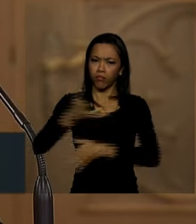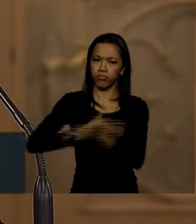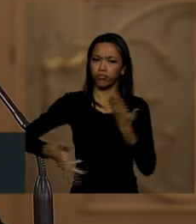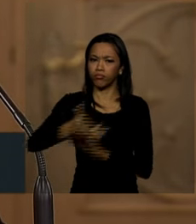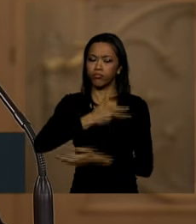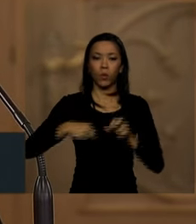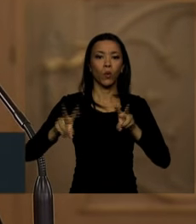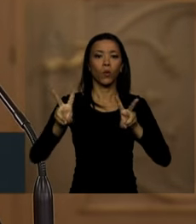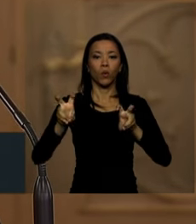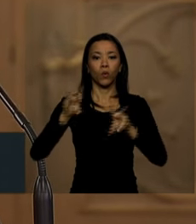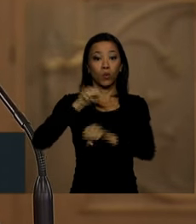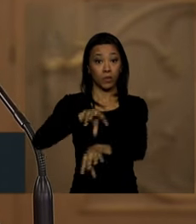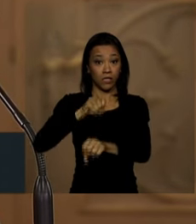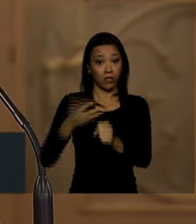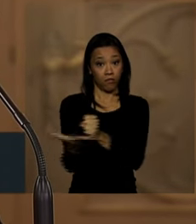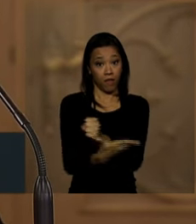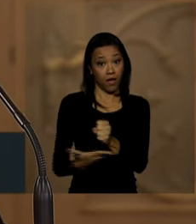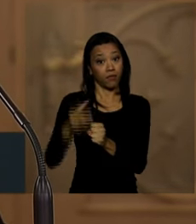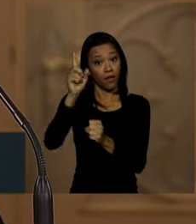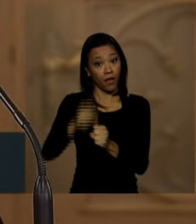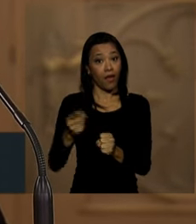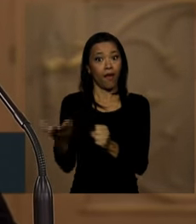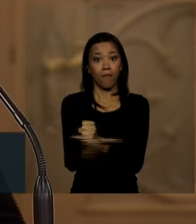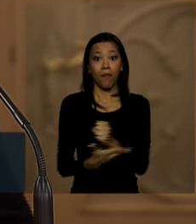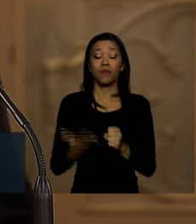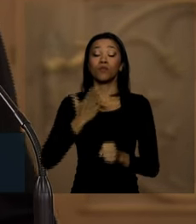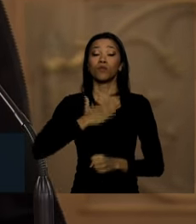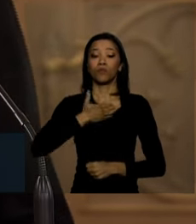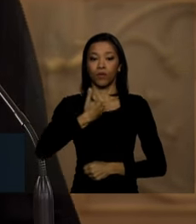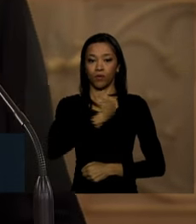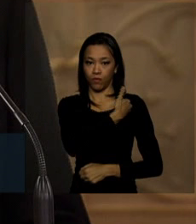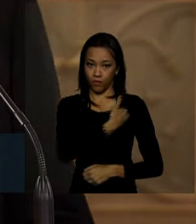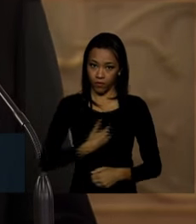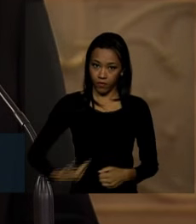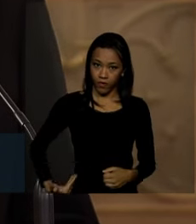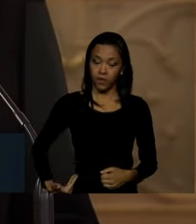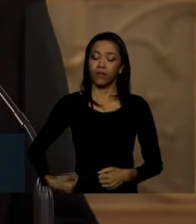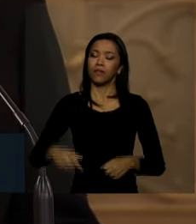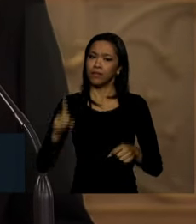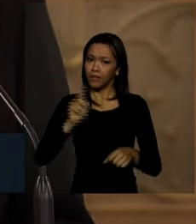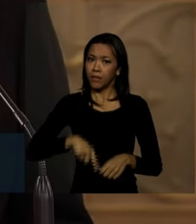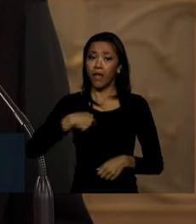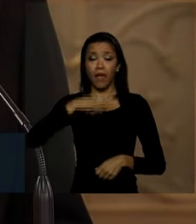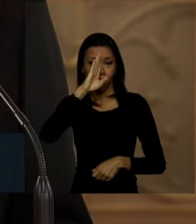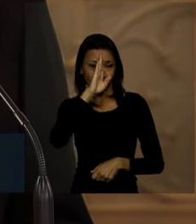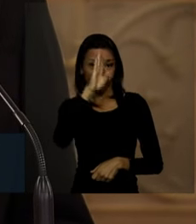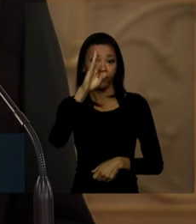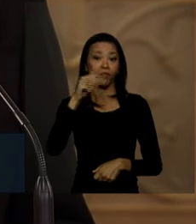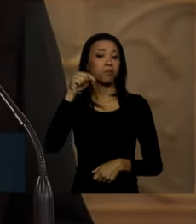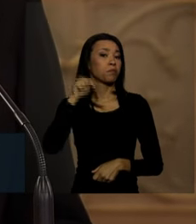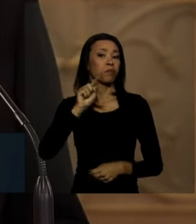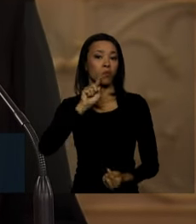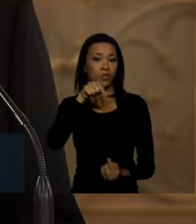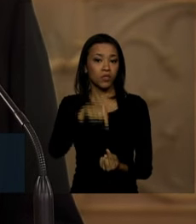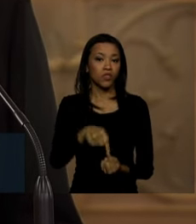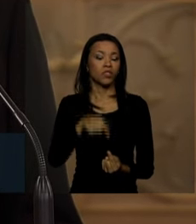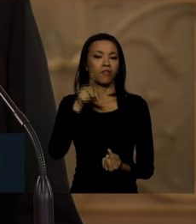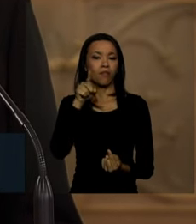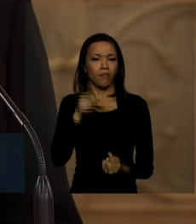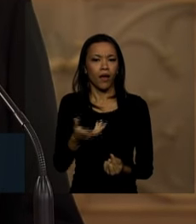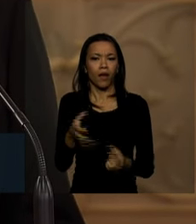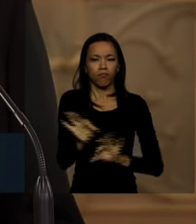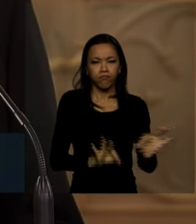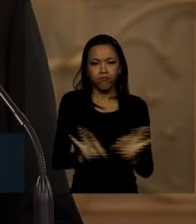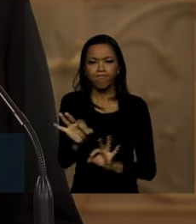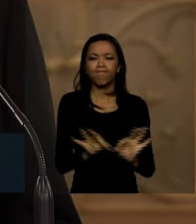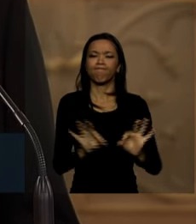educação básica, que é pilar central do meu governo e elemento crucial para assentar os fundamentos